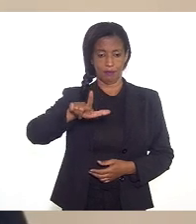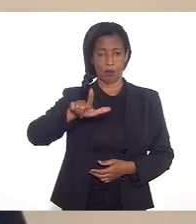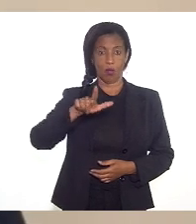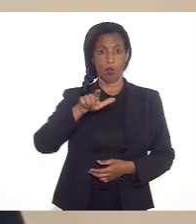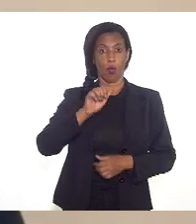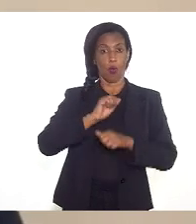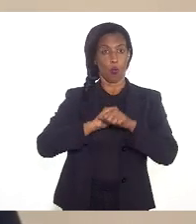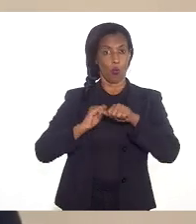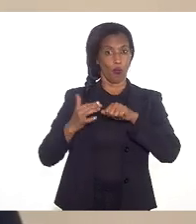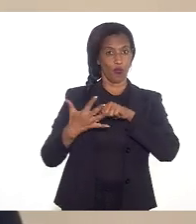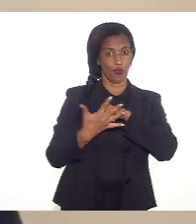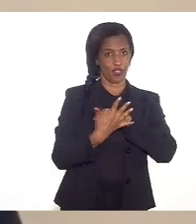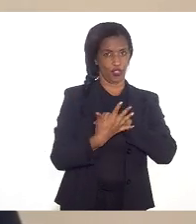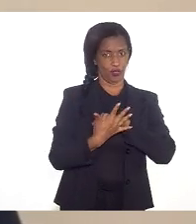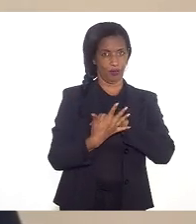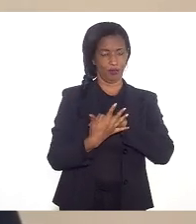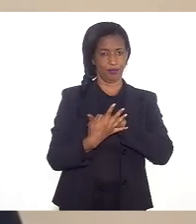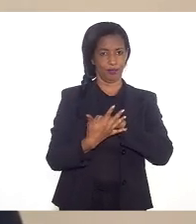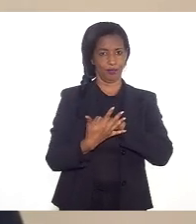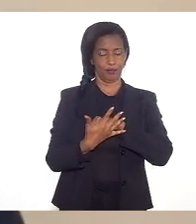COVID.